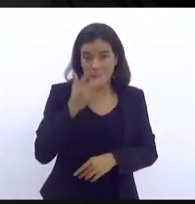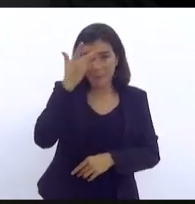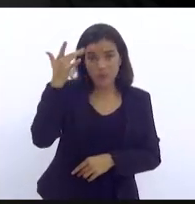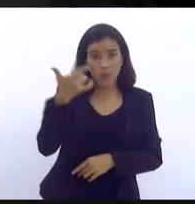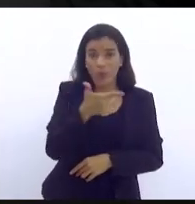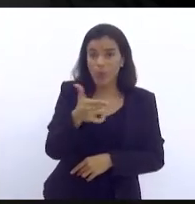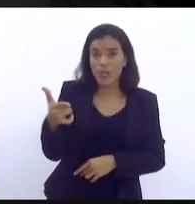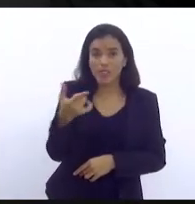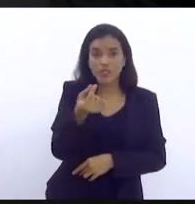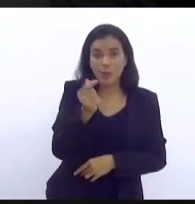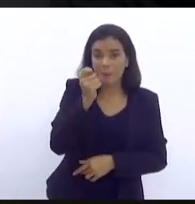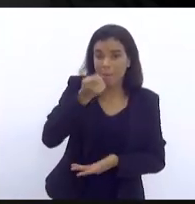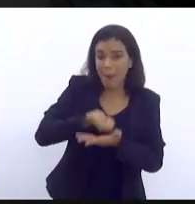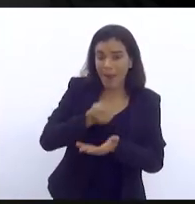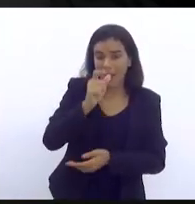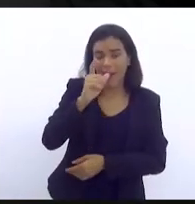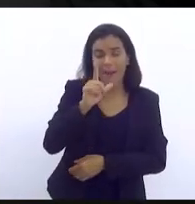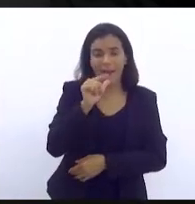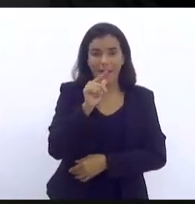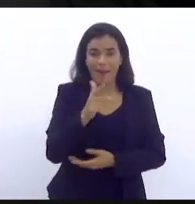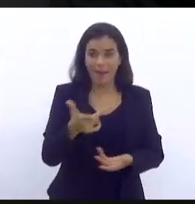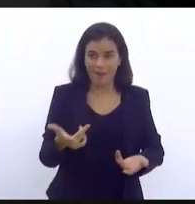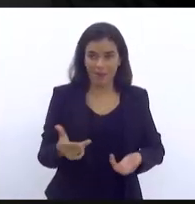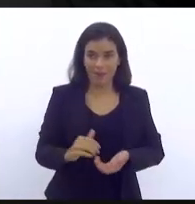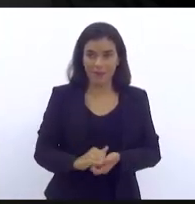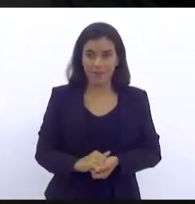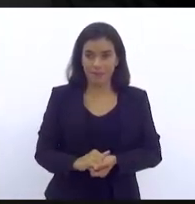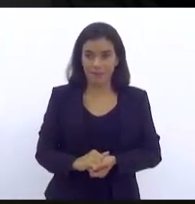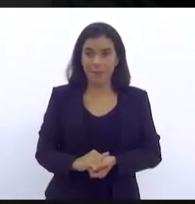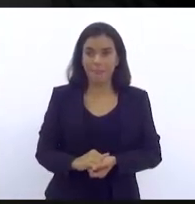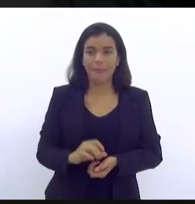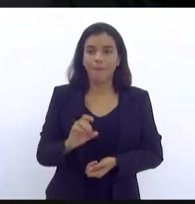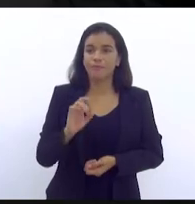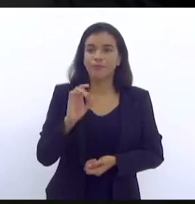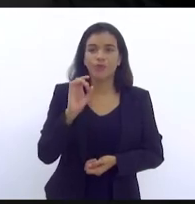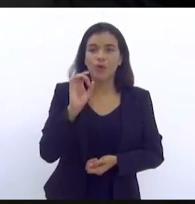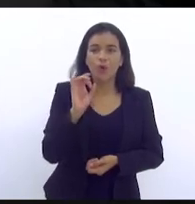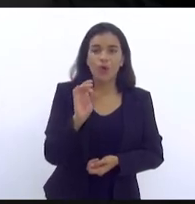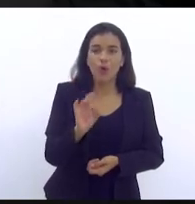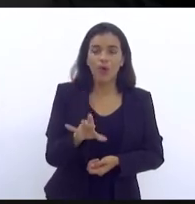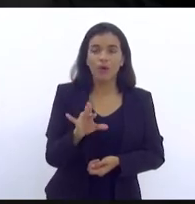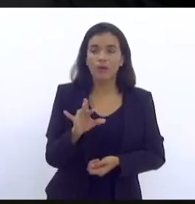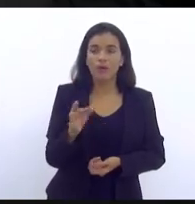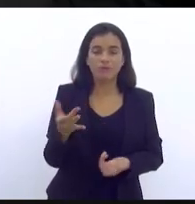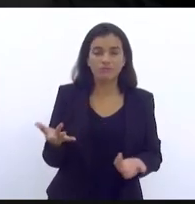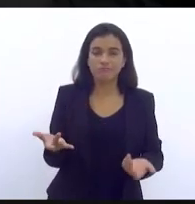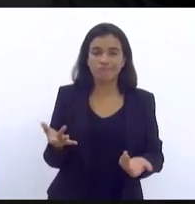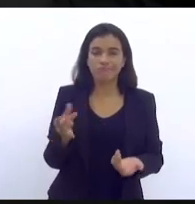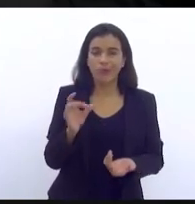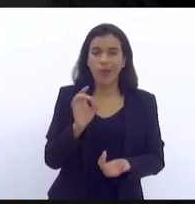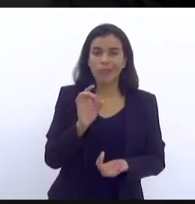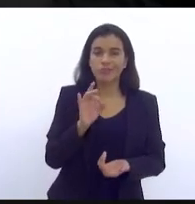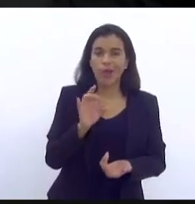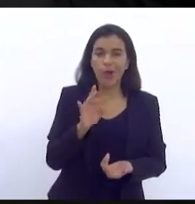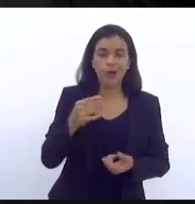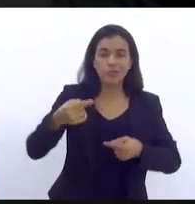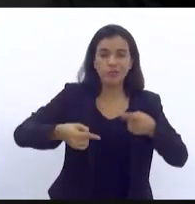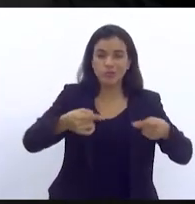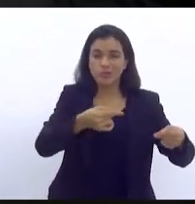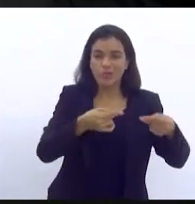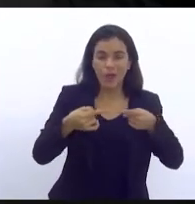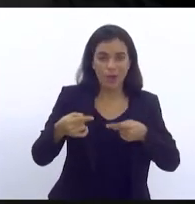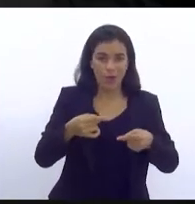pela água não não não é não é só por meio assim de discussões ou ou de